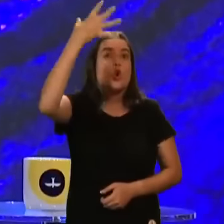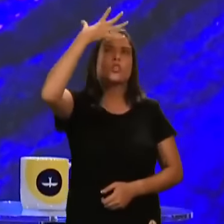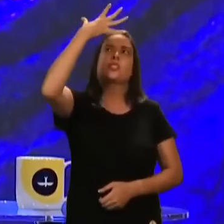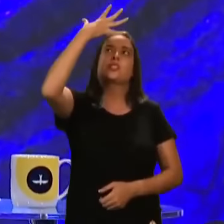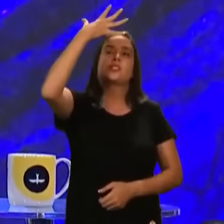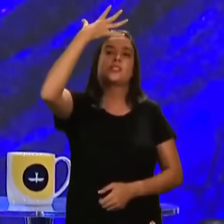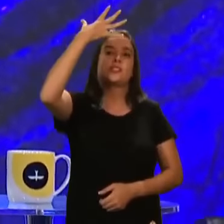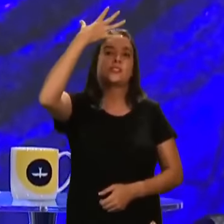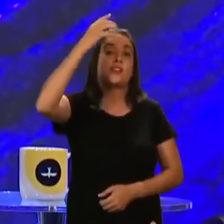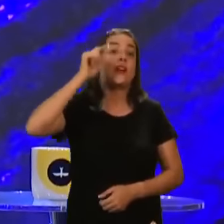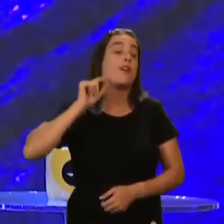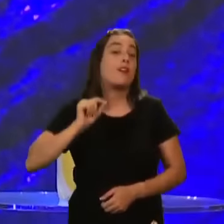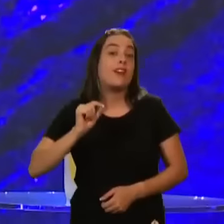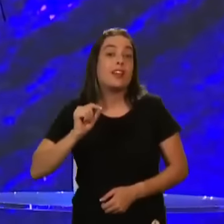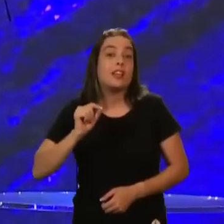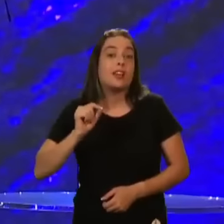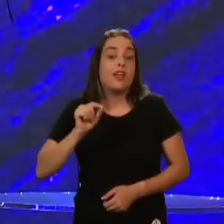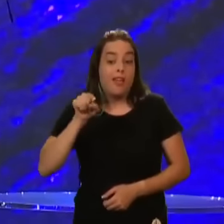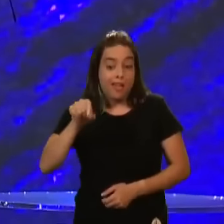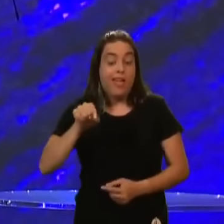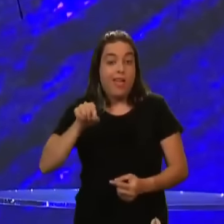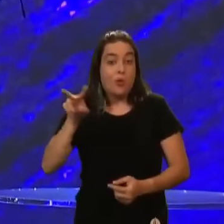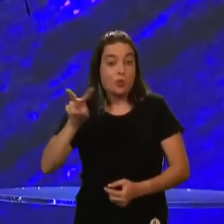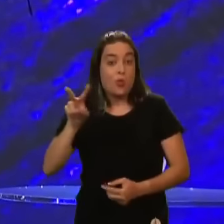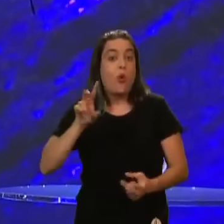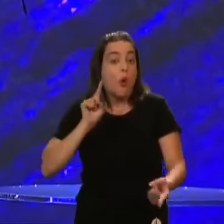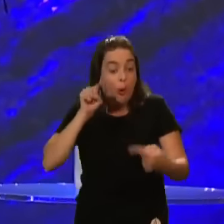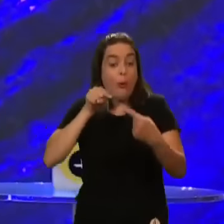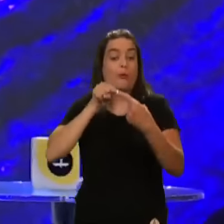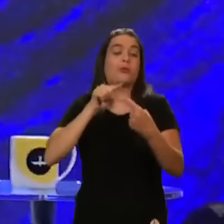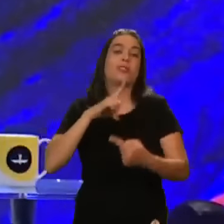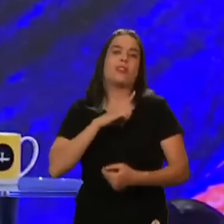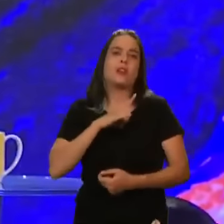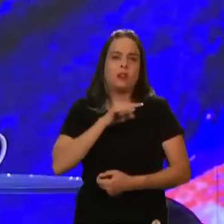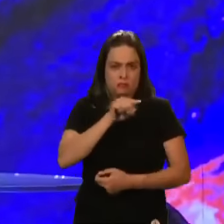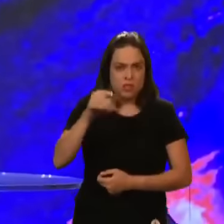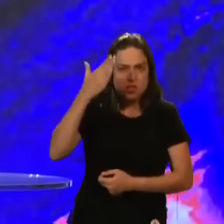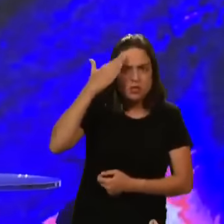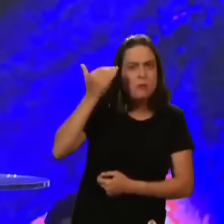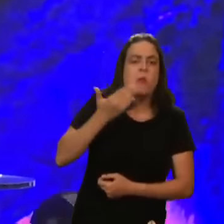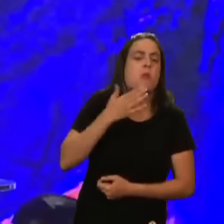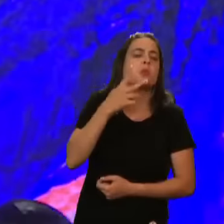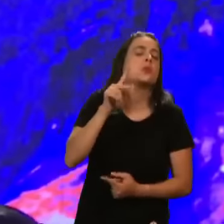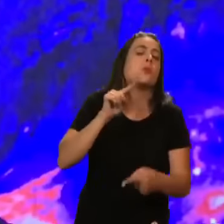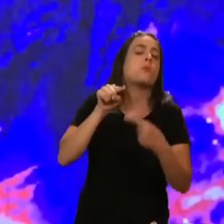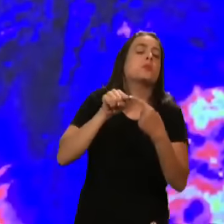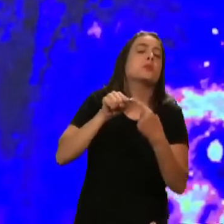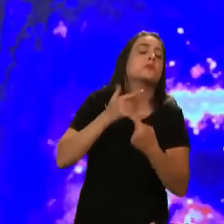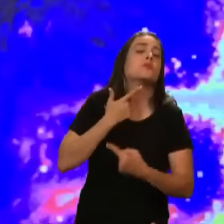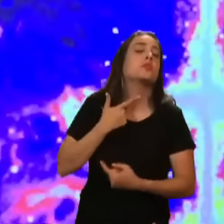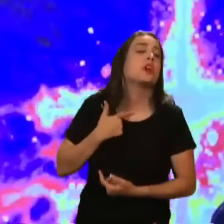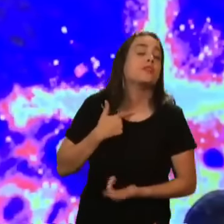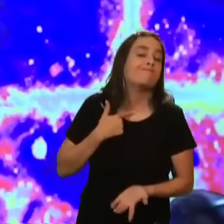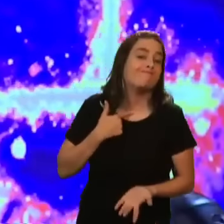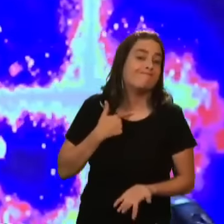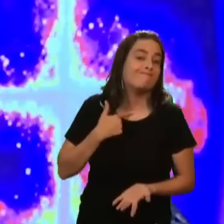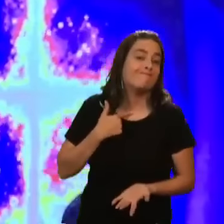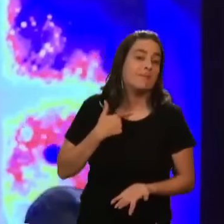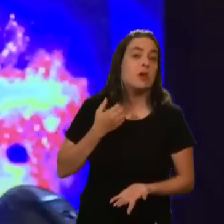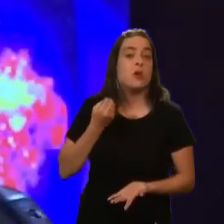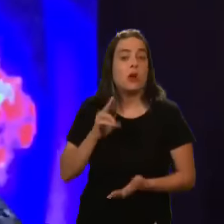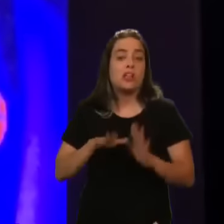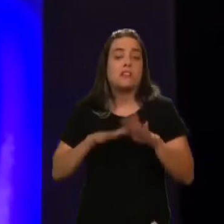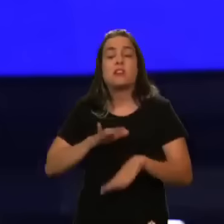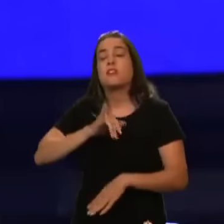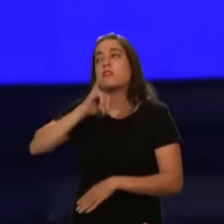isso? Sabiam o que queriam. Você sabe o que você quer? Ou você é daqueles que vai até Deus e